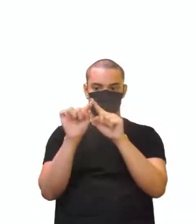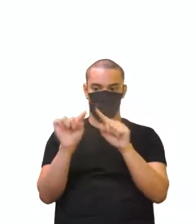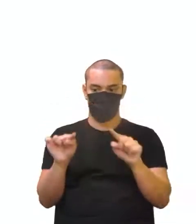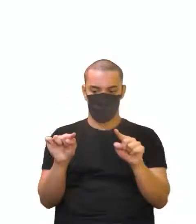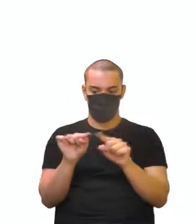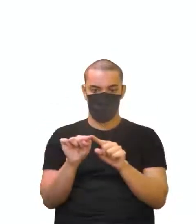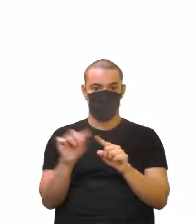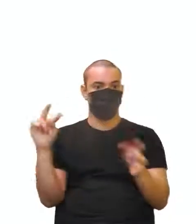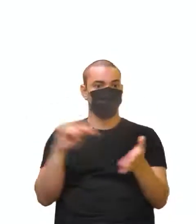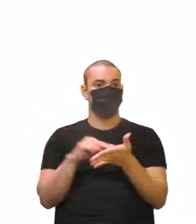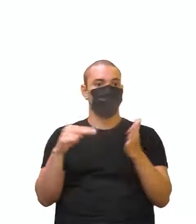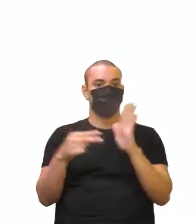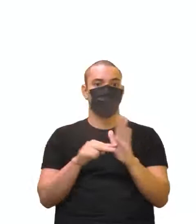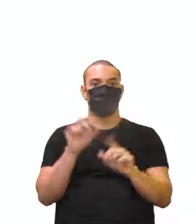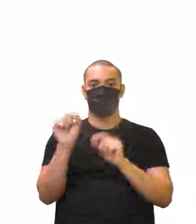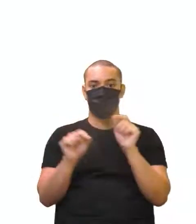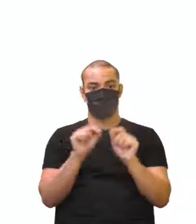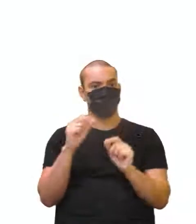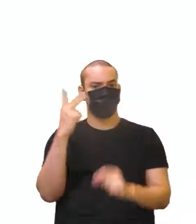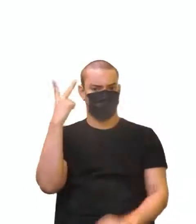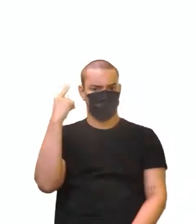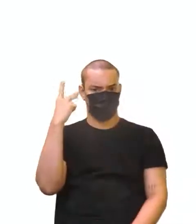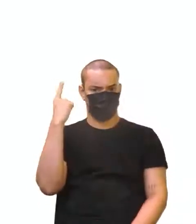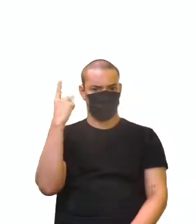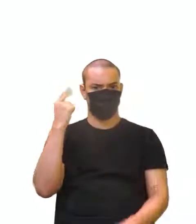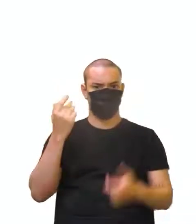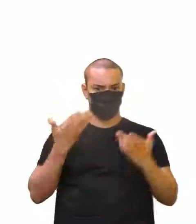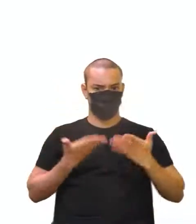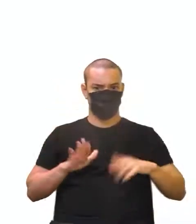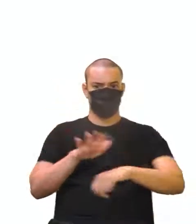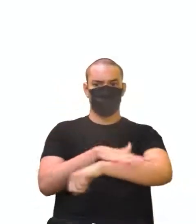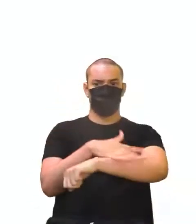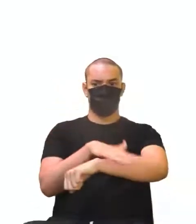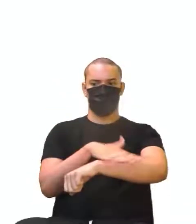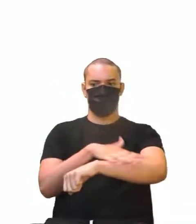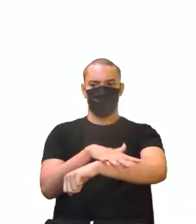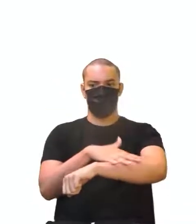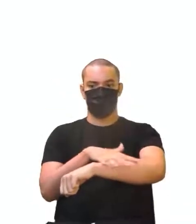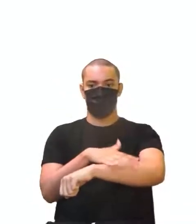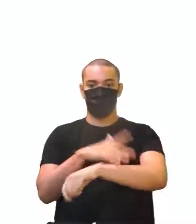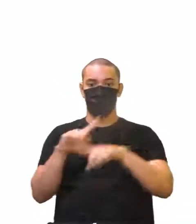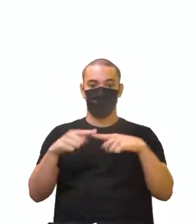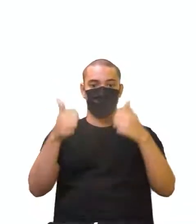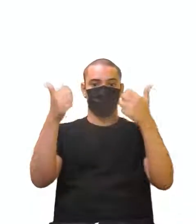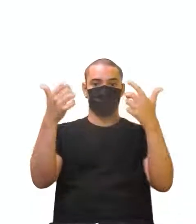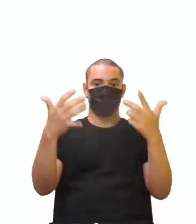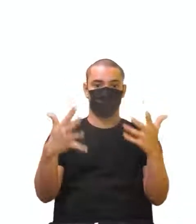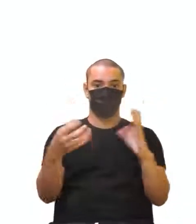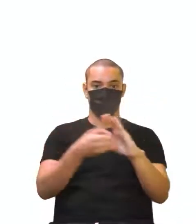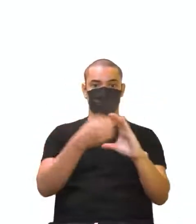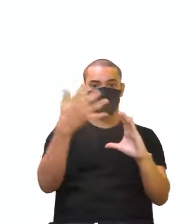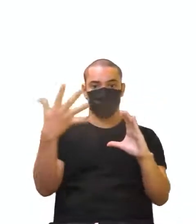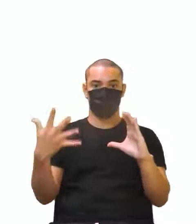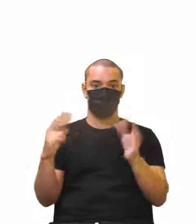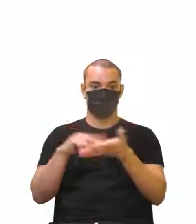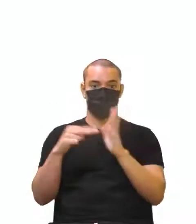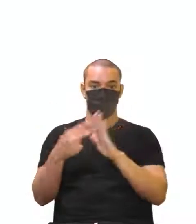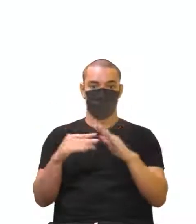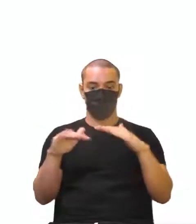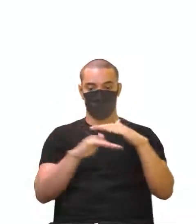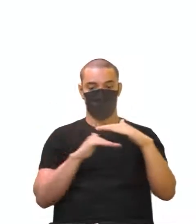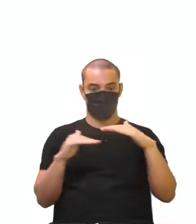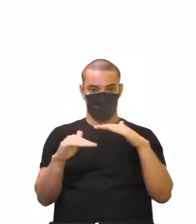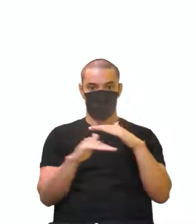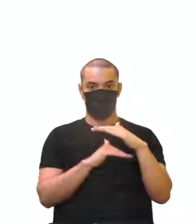descendente nasceu com pigmentação normal, certo? A gente falou que o albinismo é uma característica